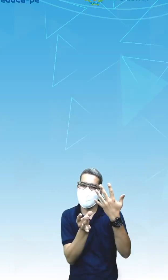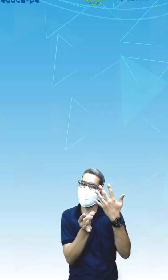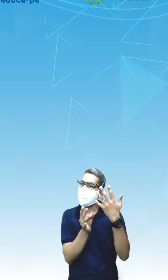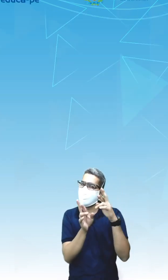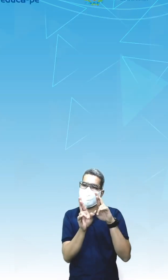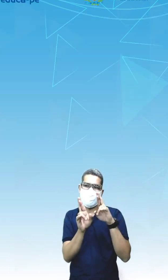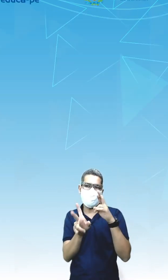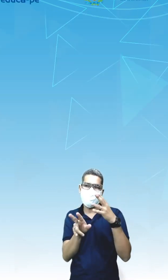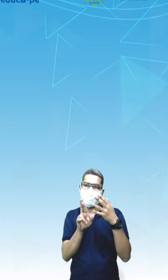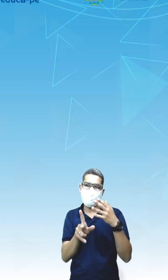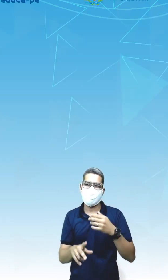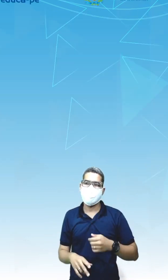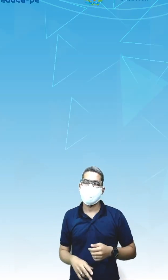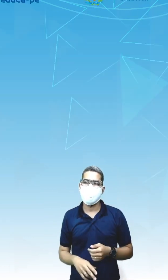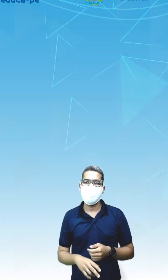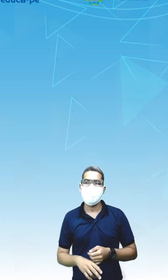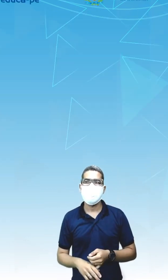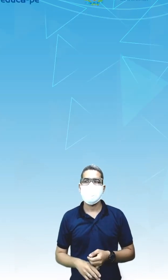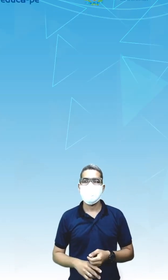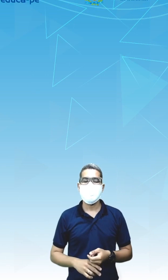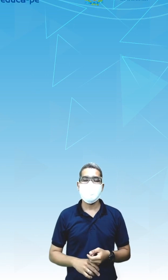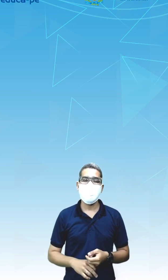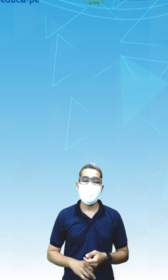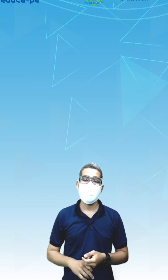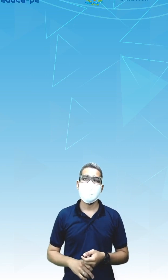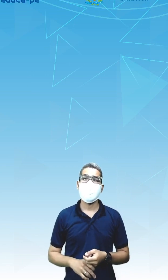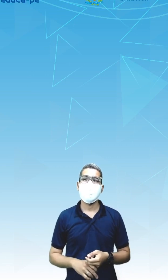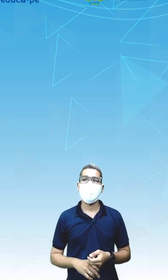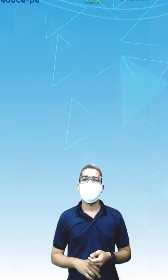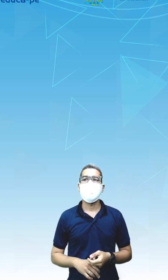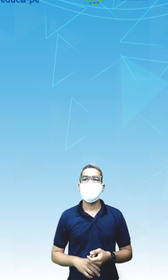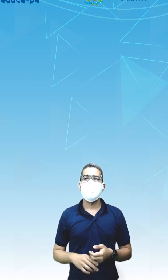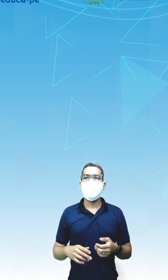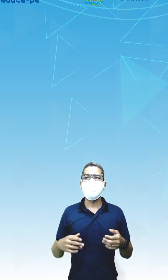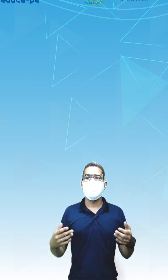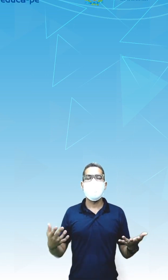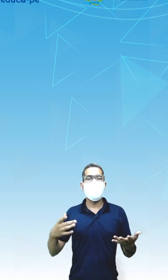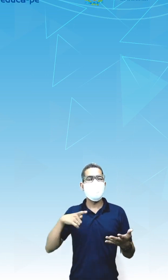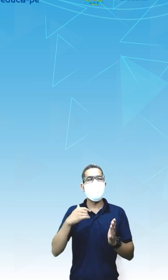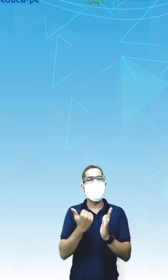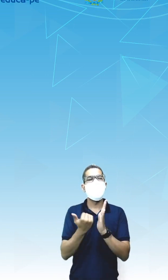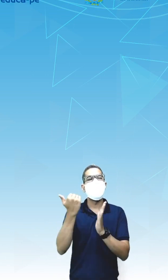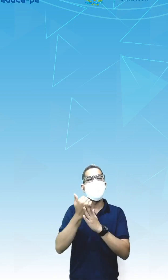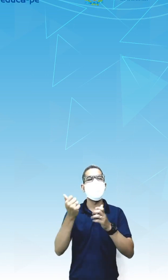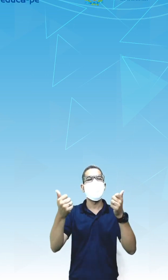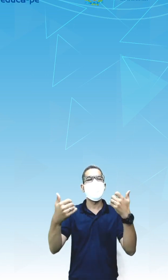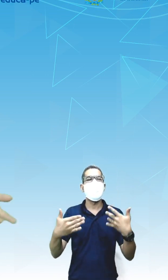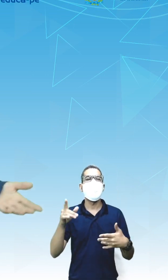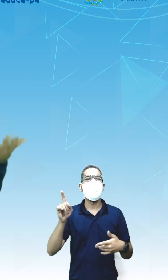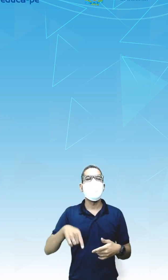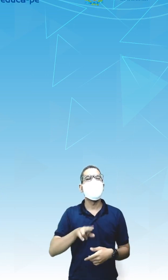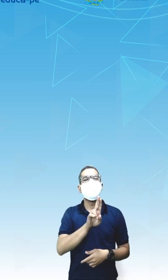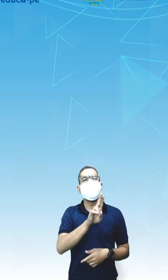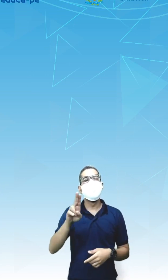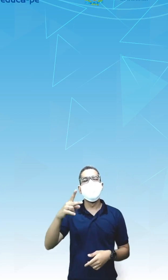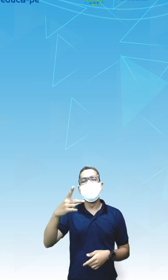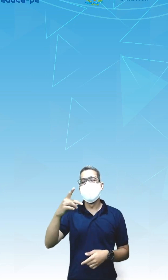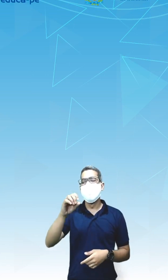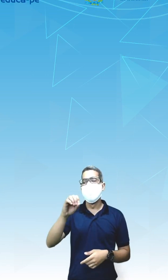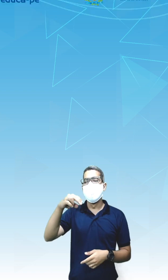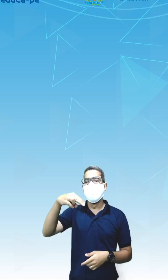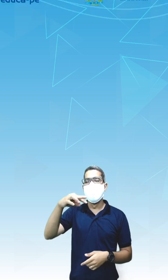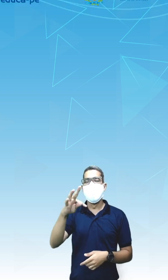dia, os mapas nossos são todos detalhados. Tá bom? Então, o que são pontos cardeais? Vamos para os